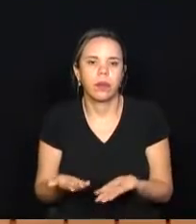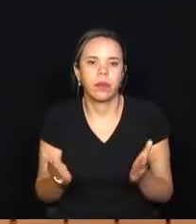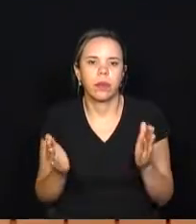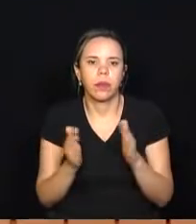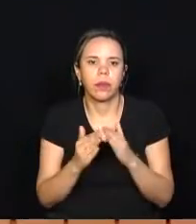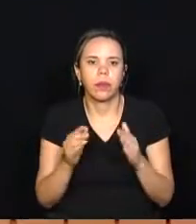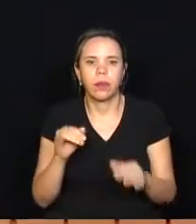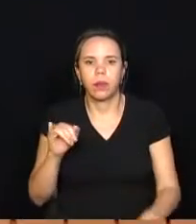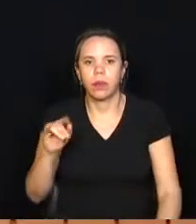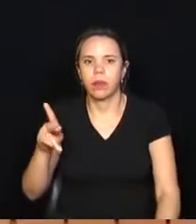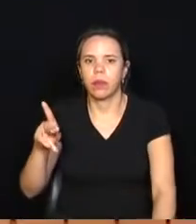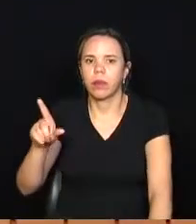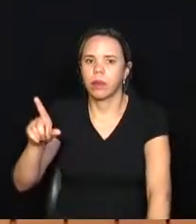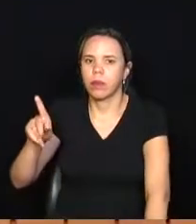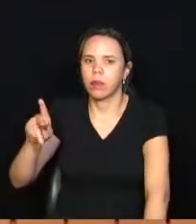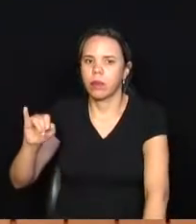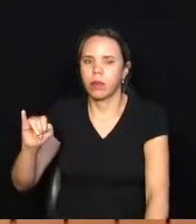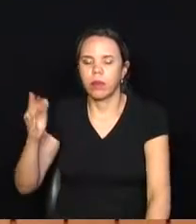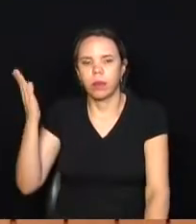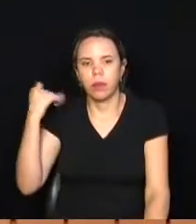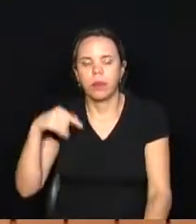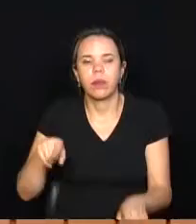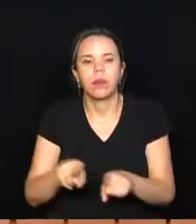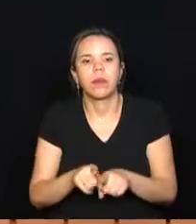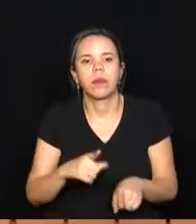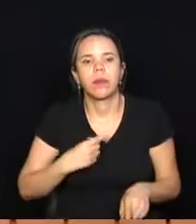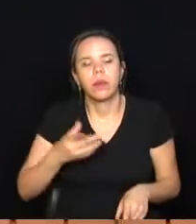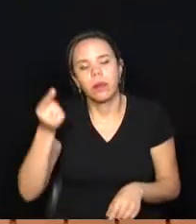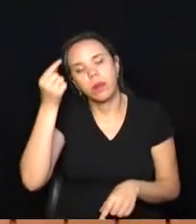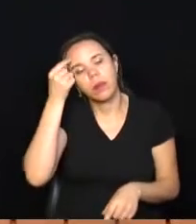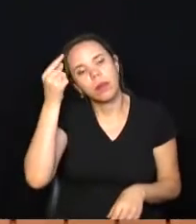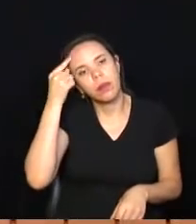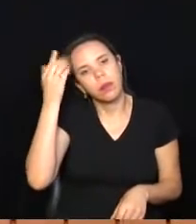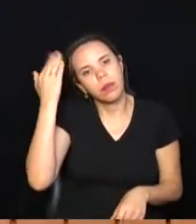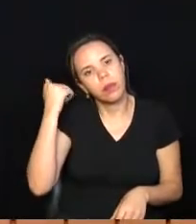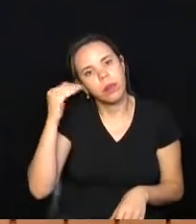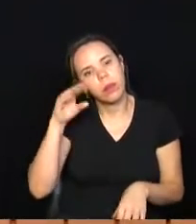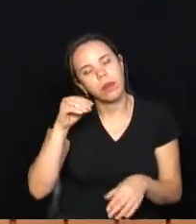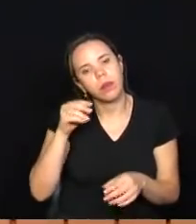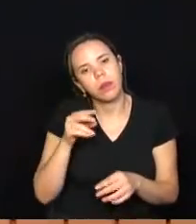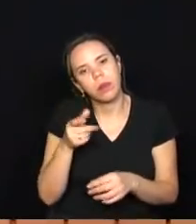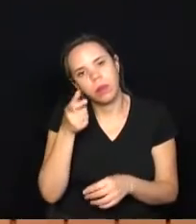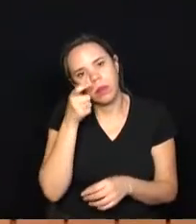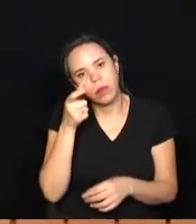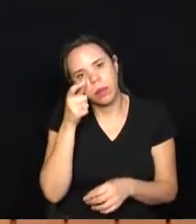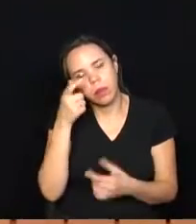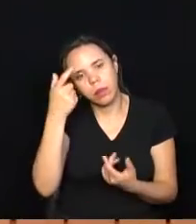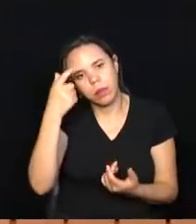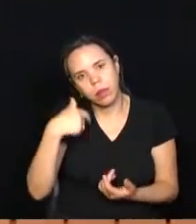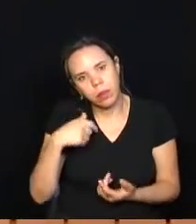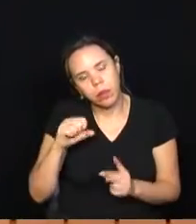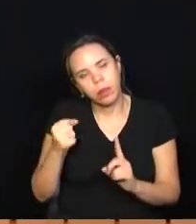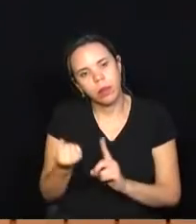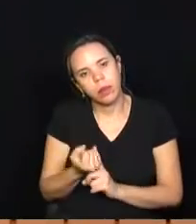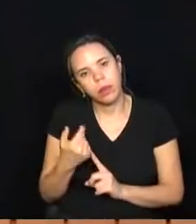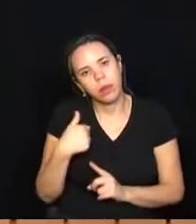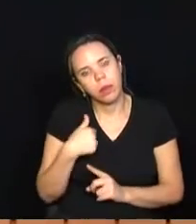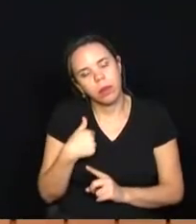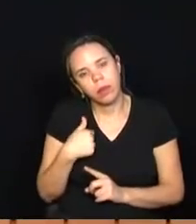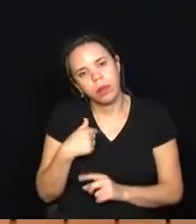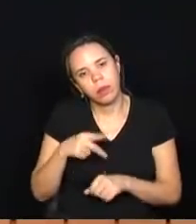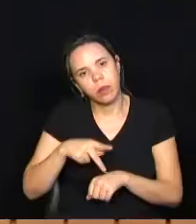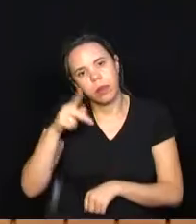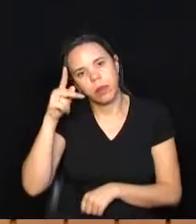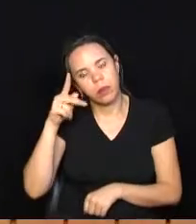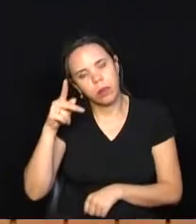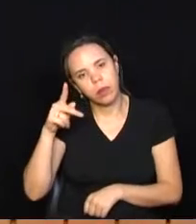da ILPI, ele tem que também estar ciente, ele está em cima. Porque eu, como sou assistente social, sou